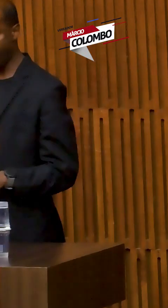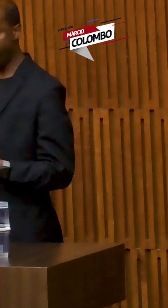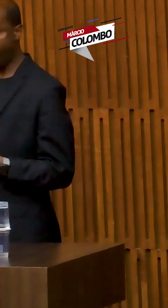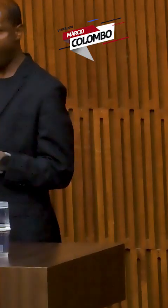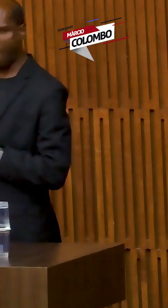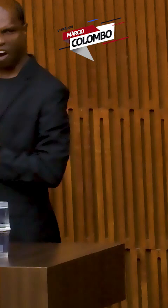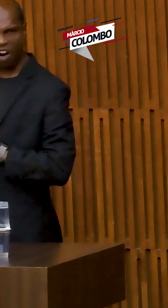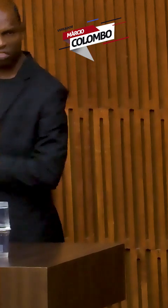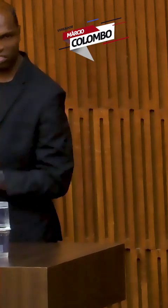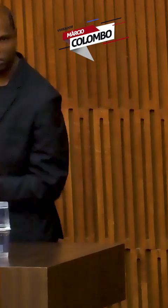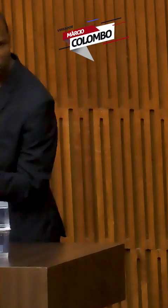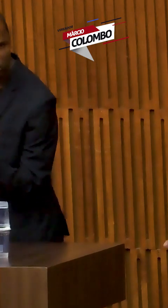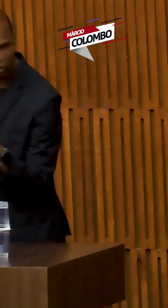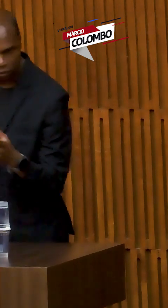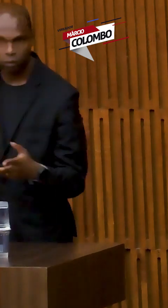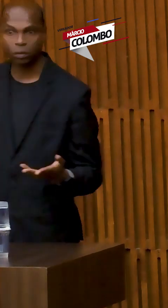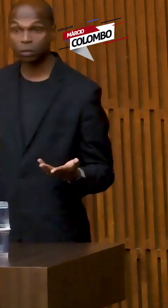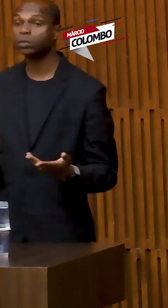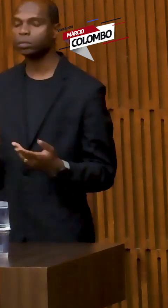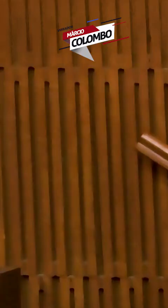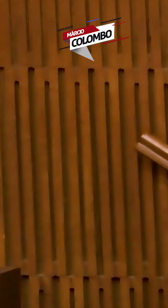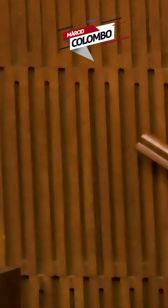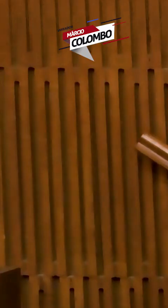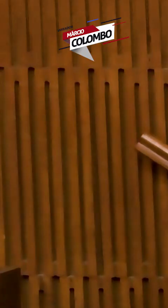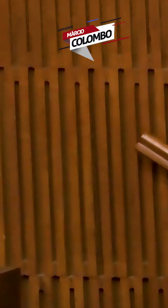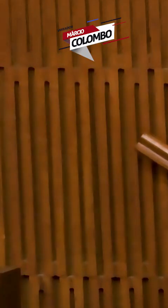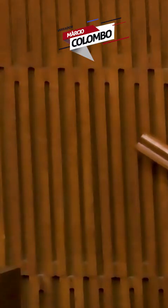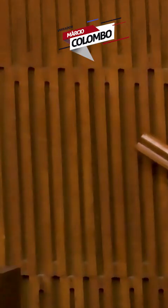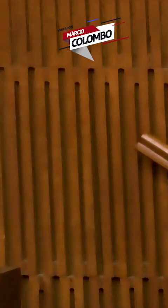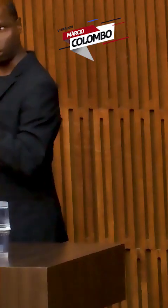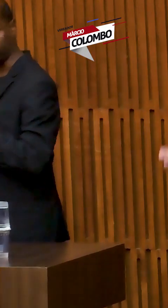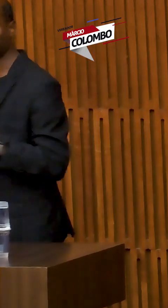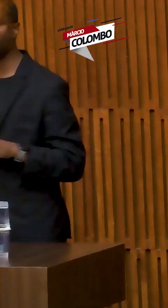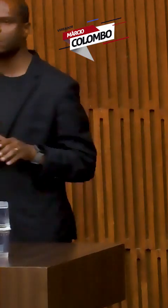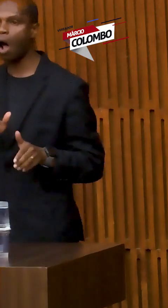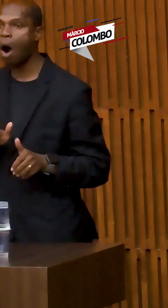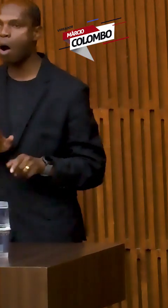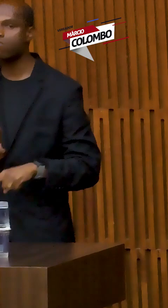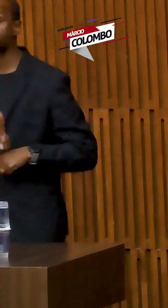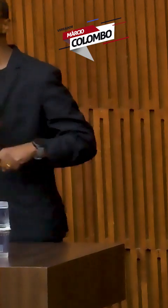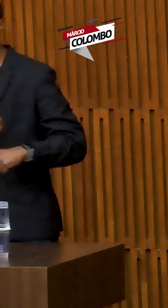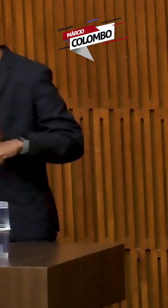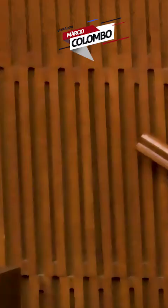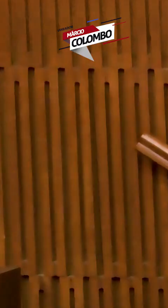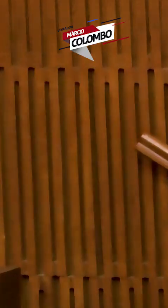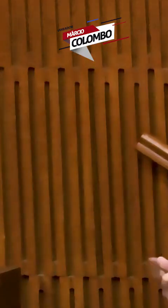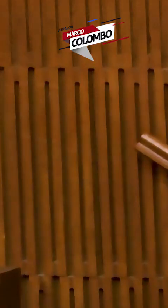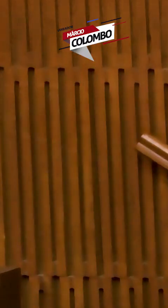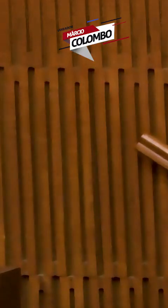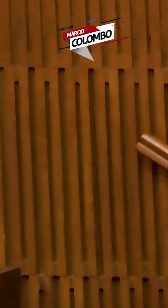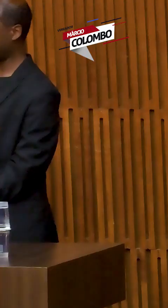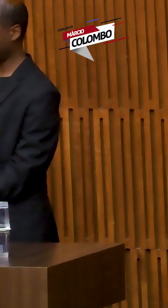que os Estados Unidos estão investigando. E quem protege os recebe? O PT, a esquerda, apoiada por quem? Pelo timinho do Boulos. Temos